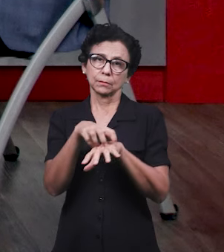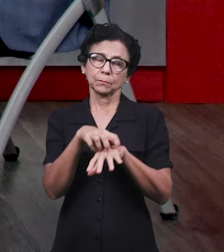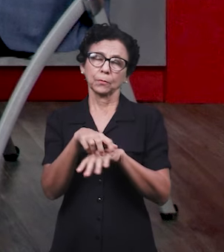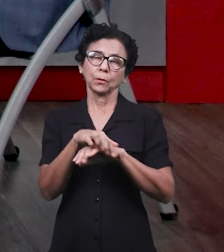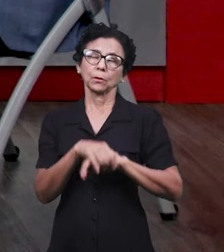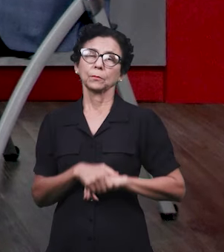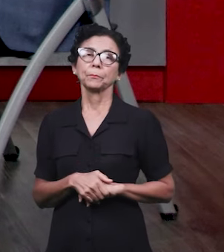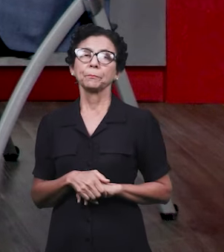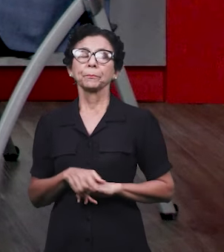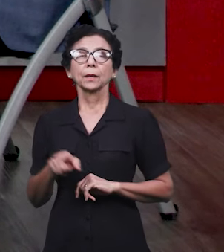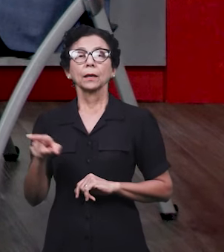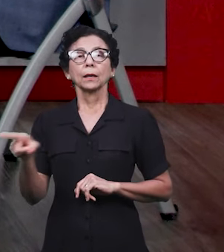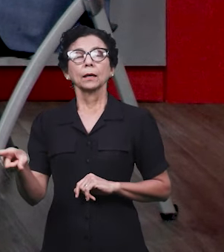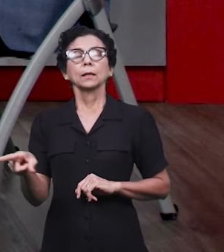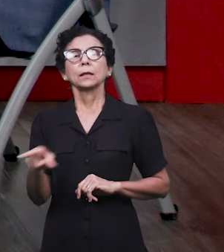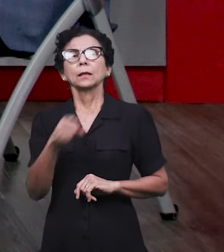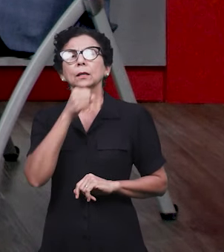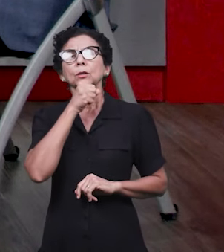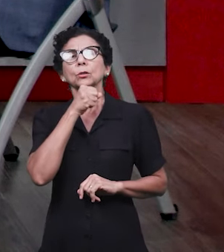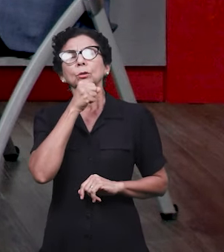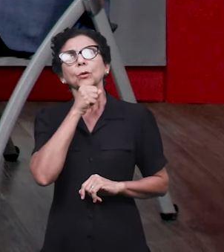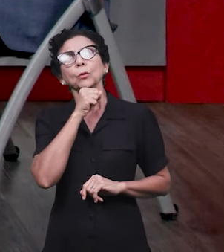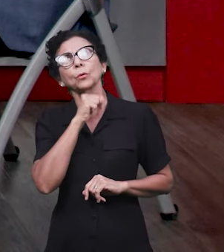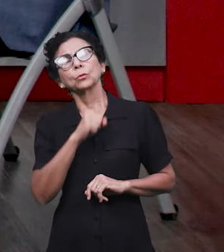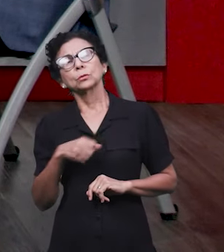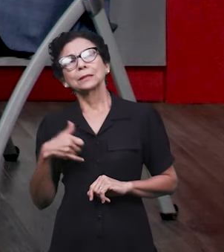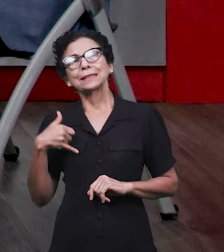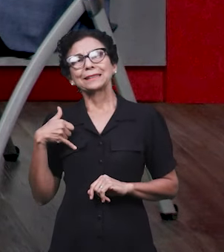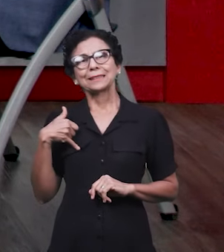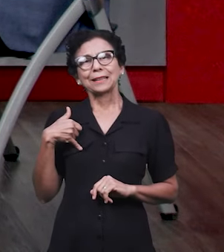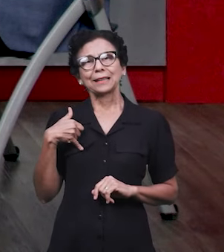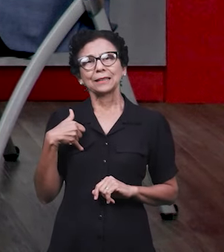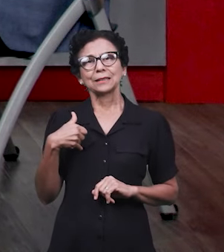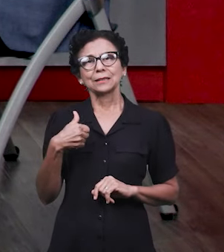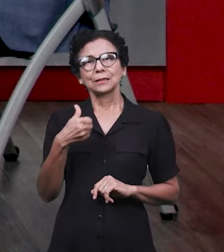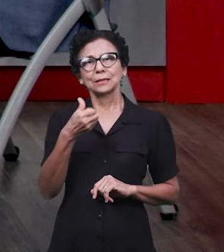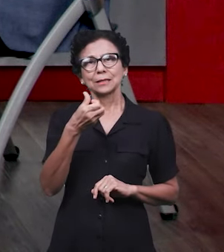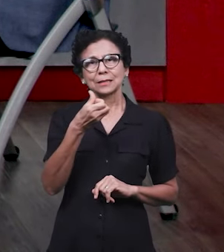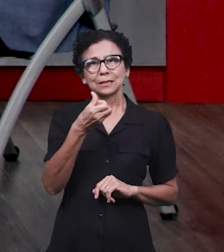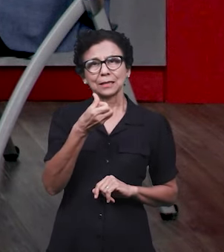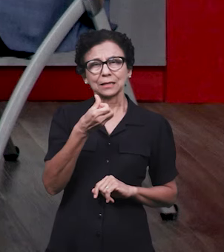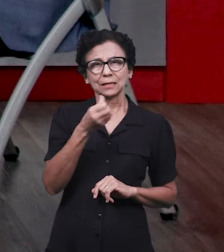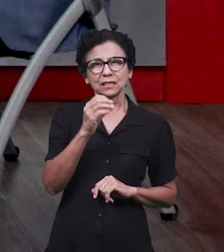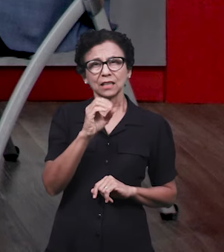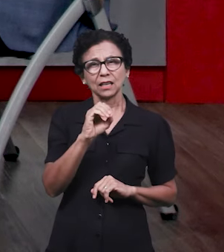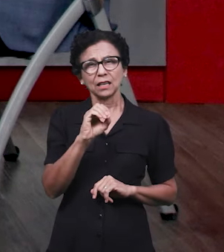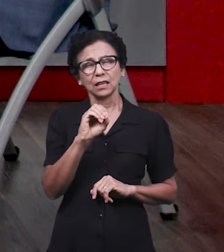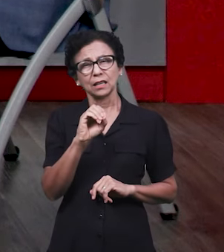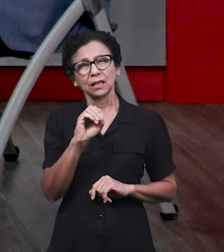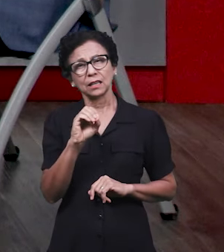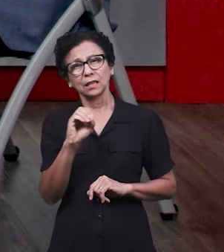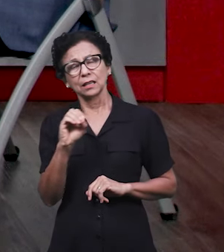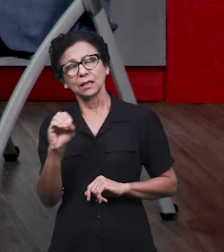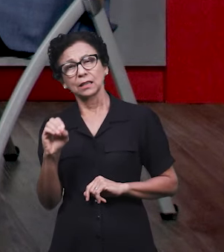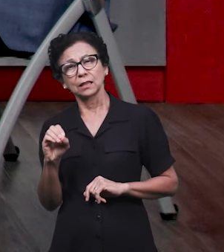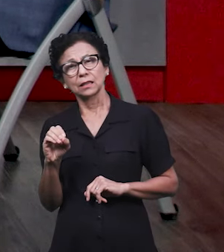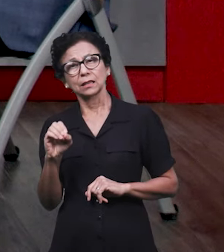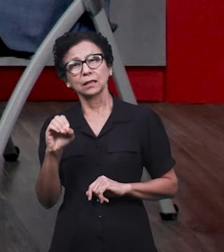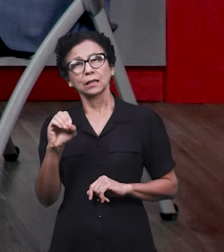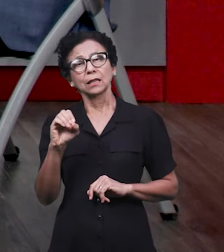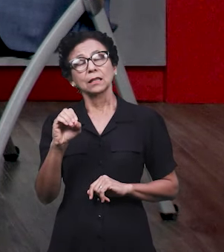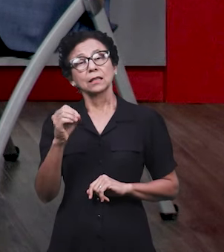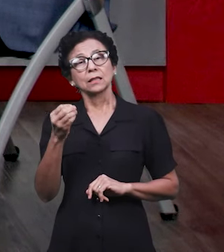o idoso que está na faixa de idade dos 60 e 65 anos. Né? Isso